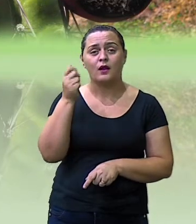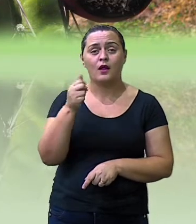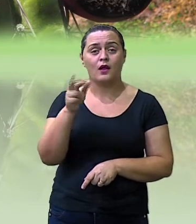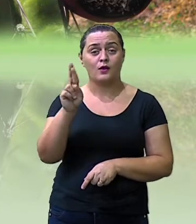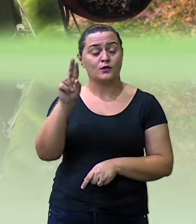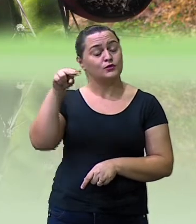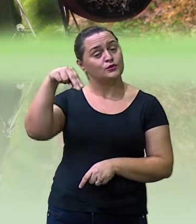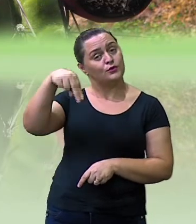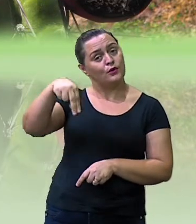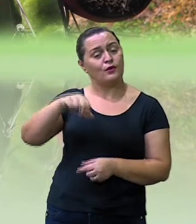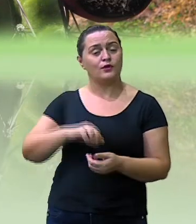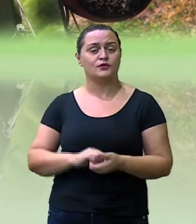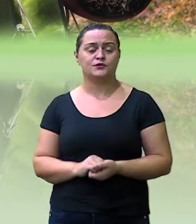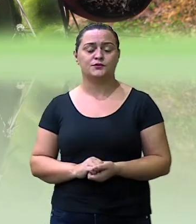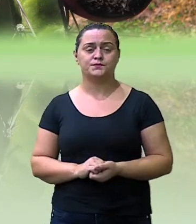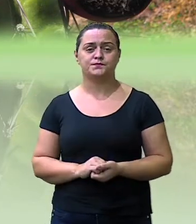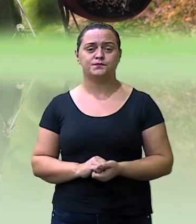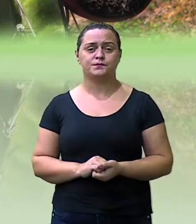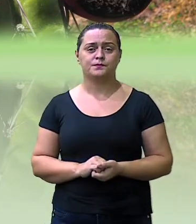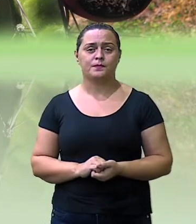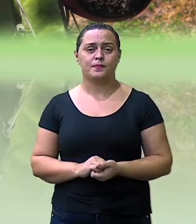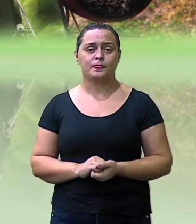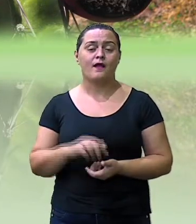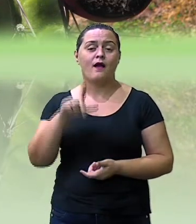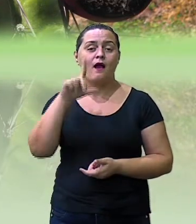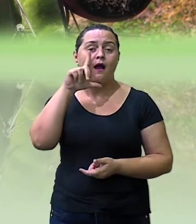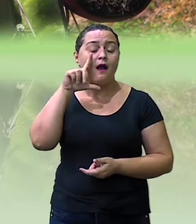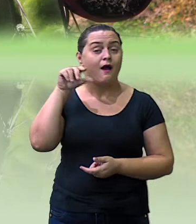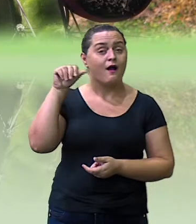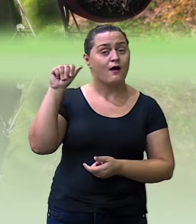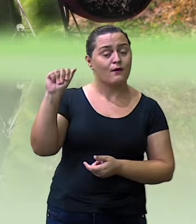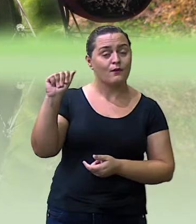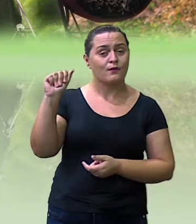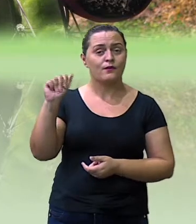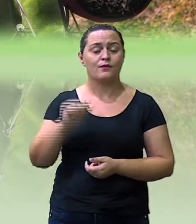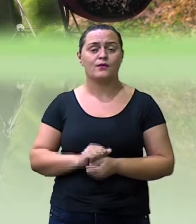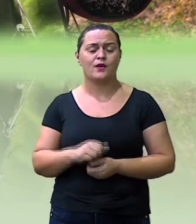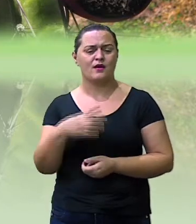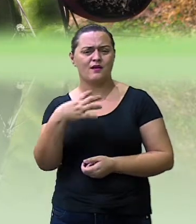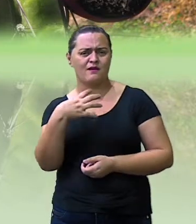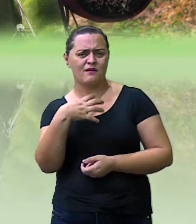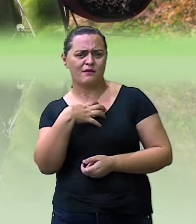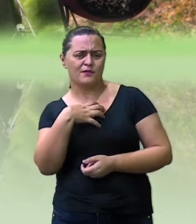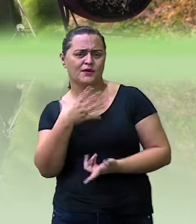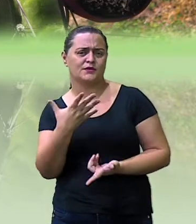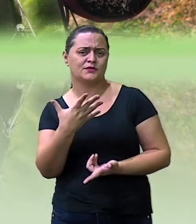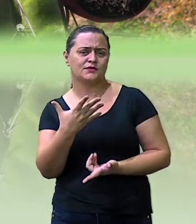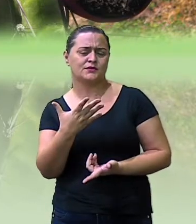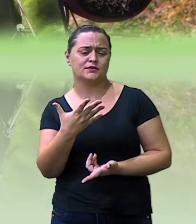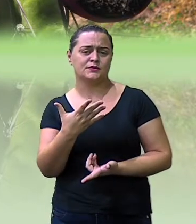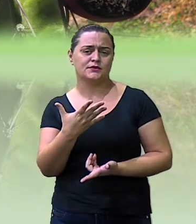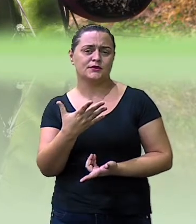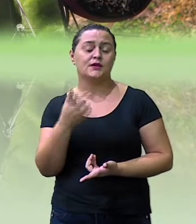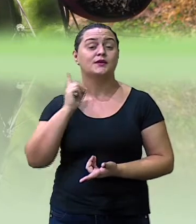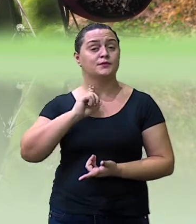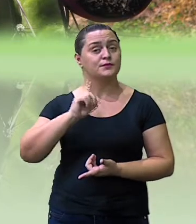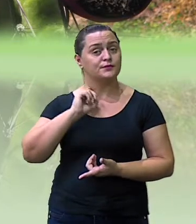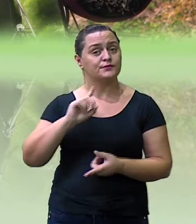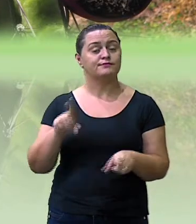Pernambuco, nas Alagoas, no Sergipe, na Bahia e parte de Minas Gerais. Sabiam